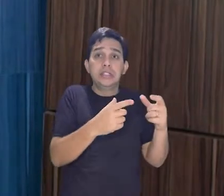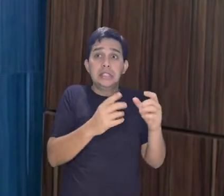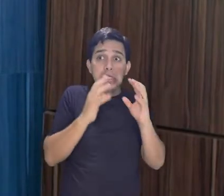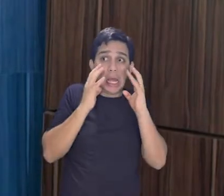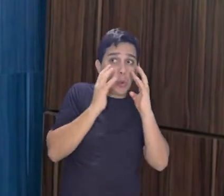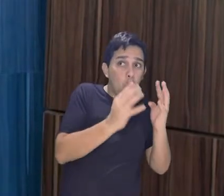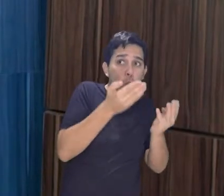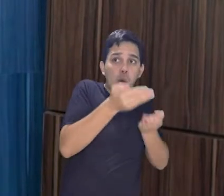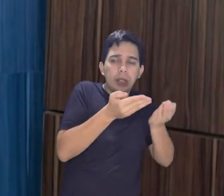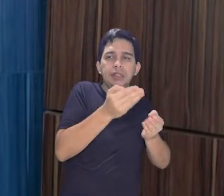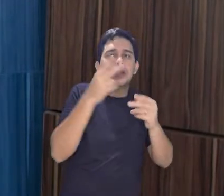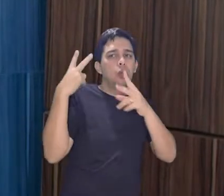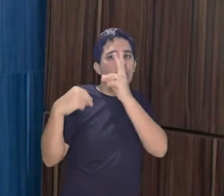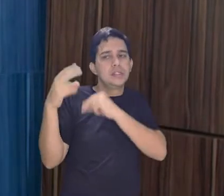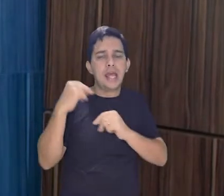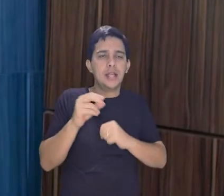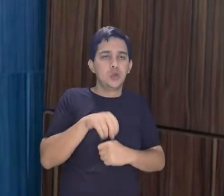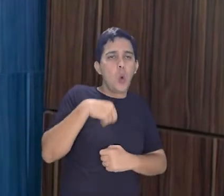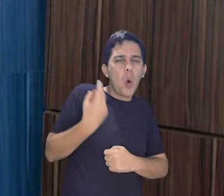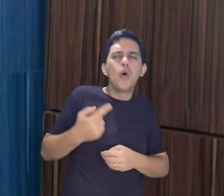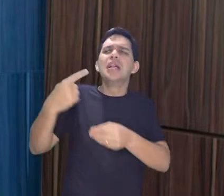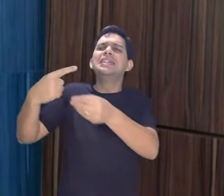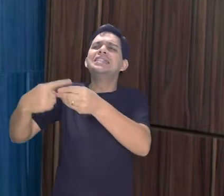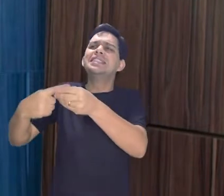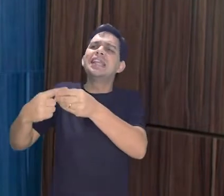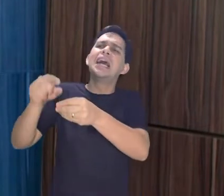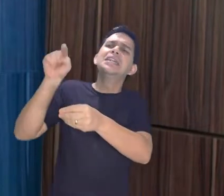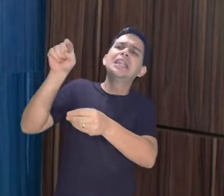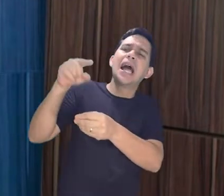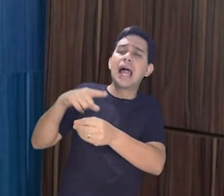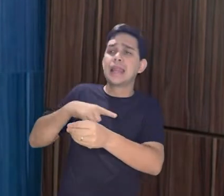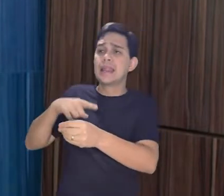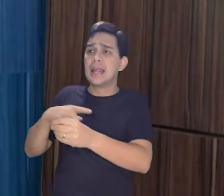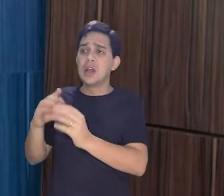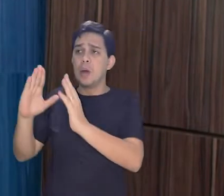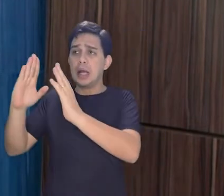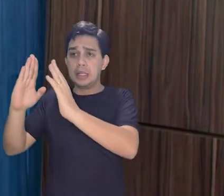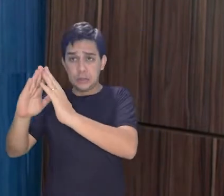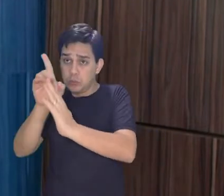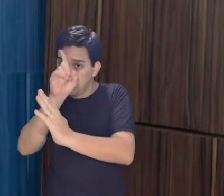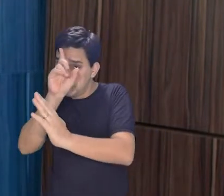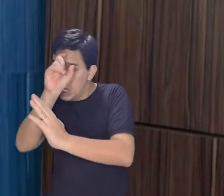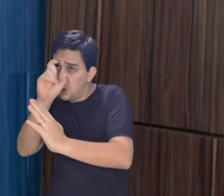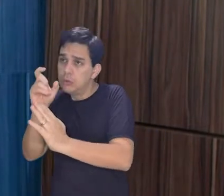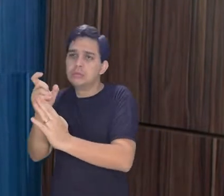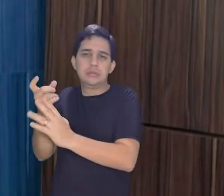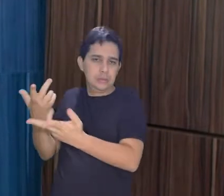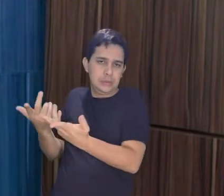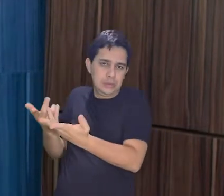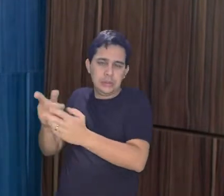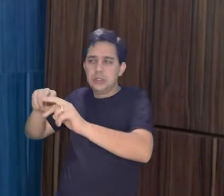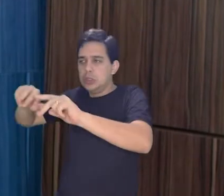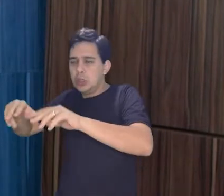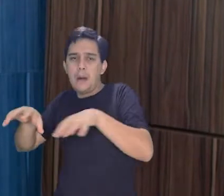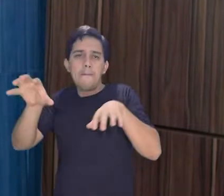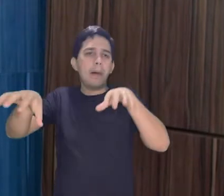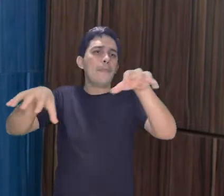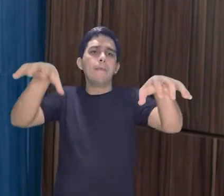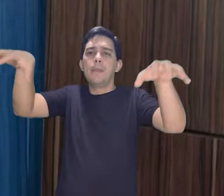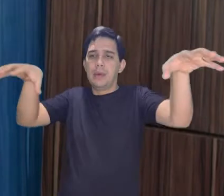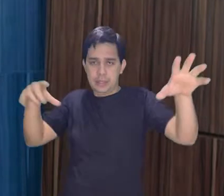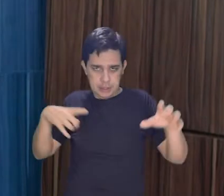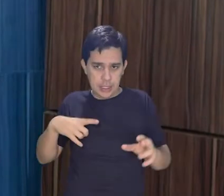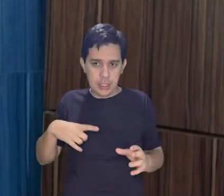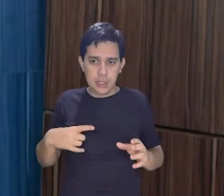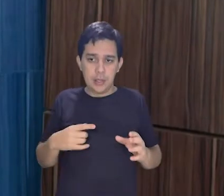os equipamentos da assistência fazendo esse atendimento. Mas, na verdade, a escuta especializada é um procedimento em que a criança vai ser ouvida